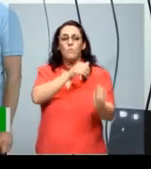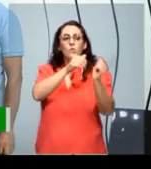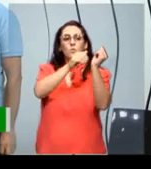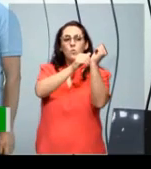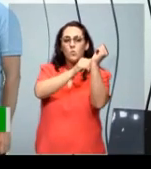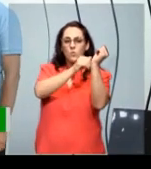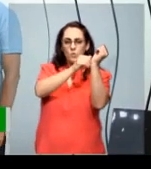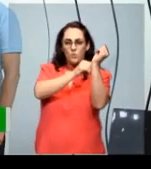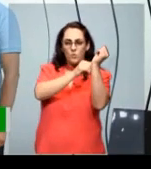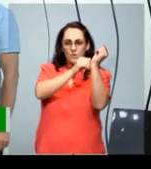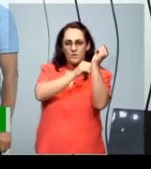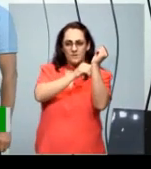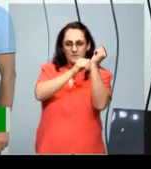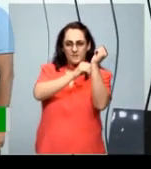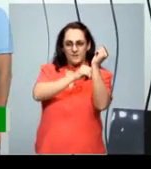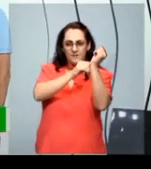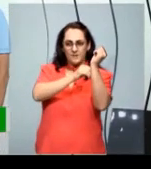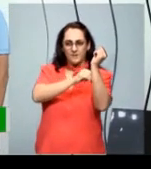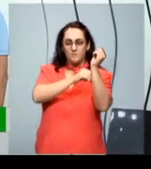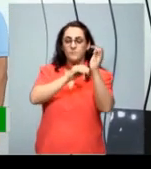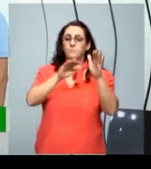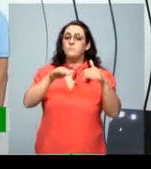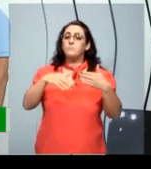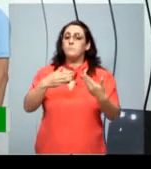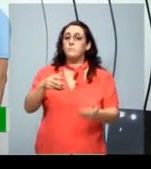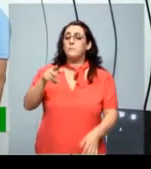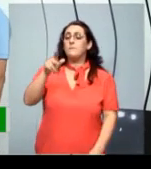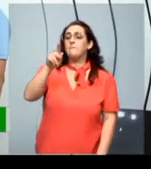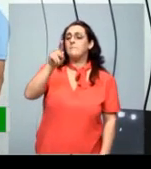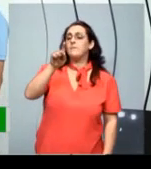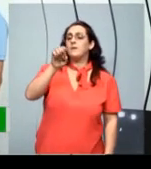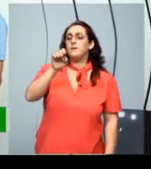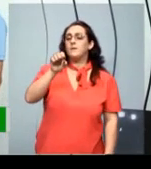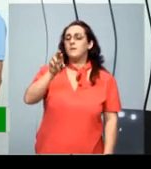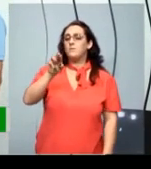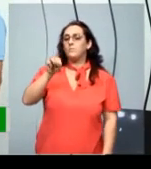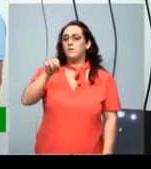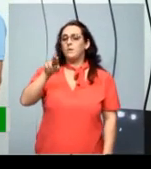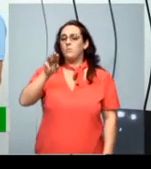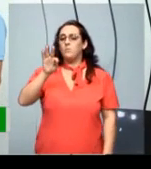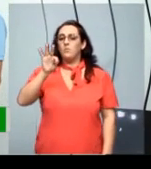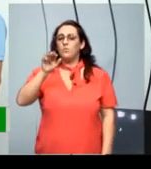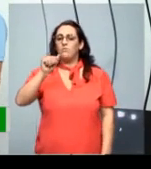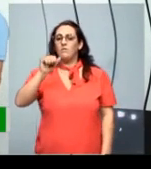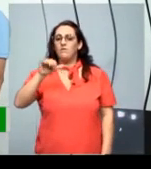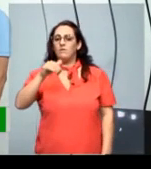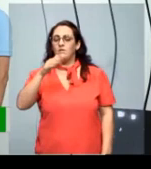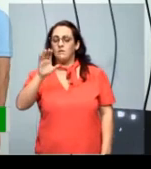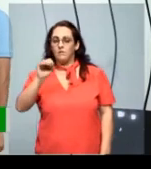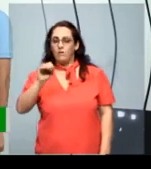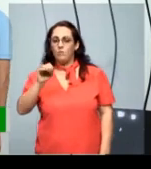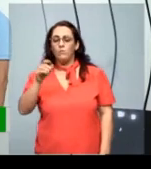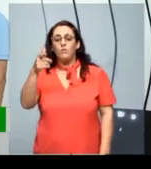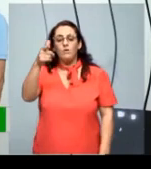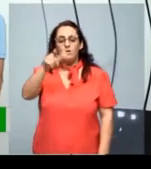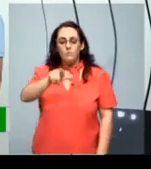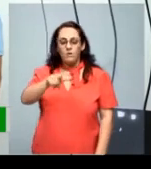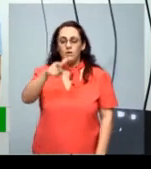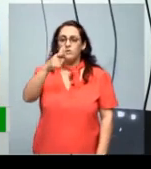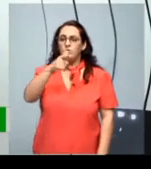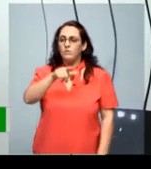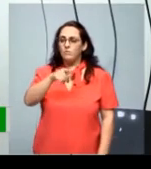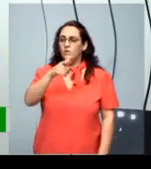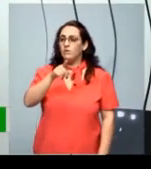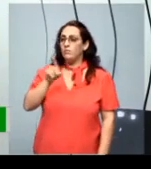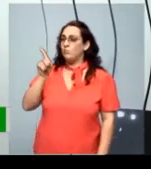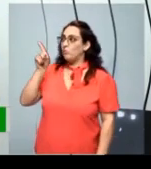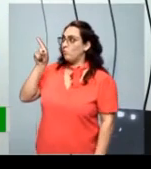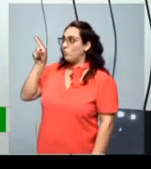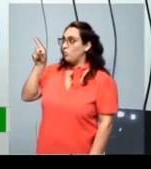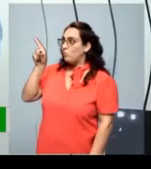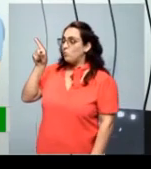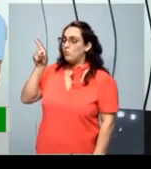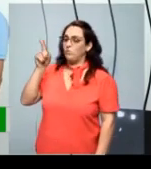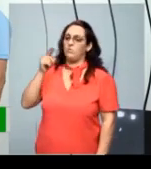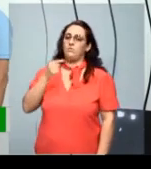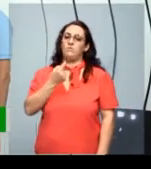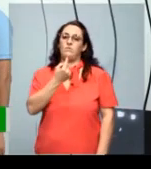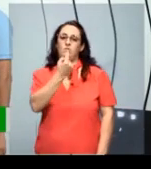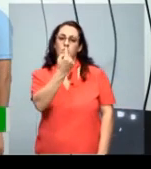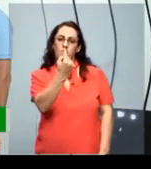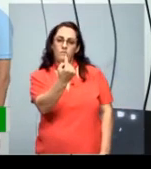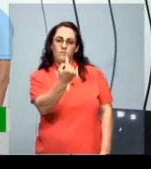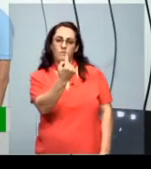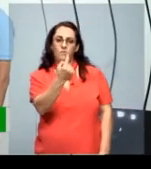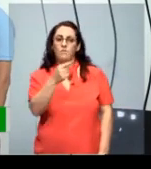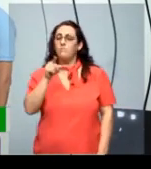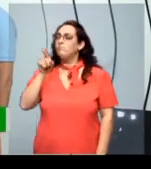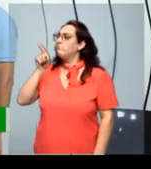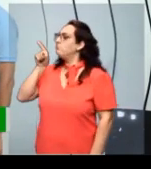6 dígitos. Então, isso vai ser uma permutação. E, novamente, uma permutação com repetição, porque repete o algarismo 1 e